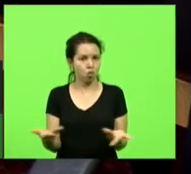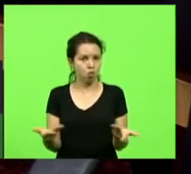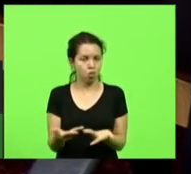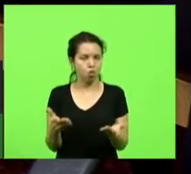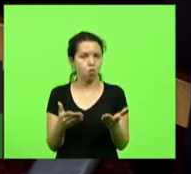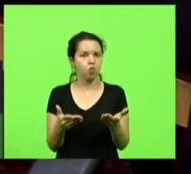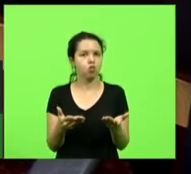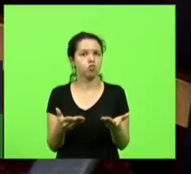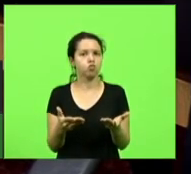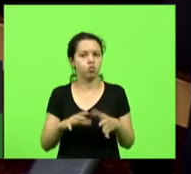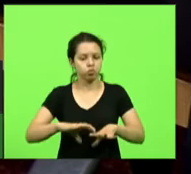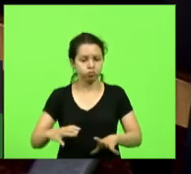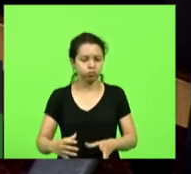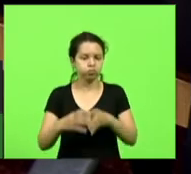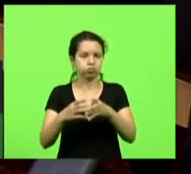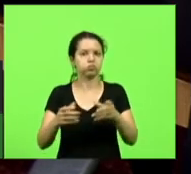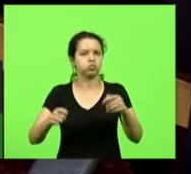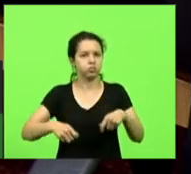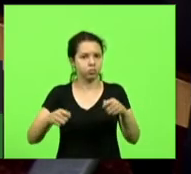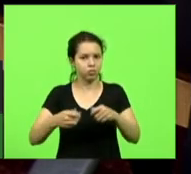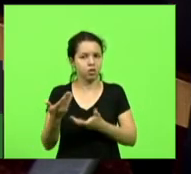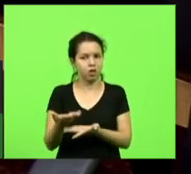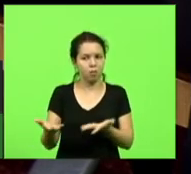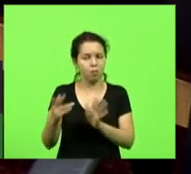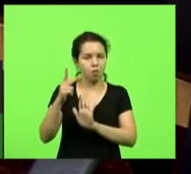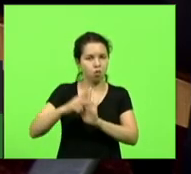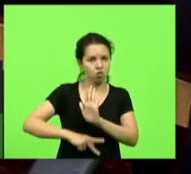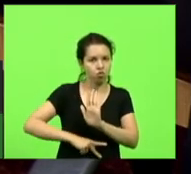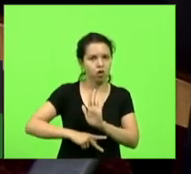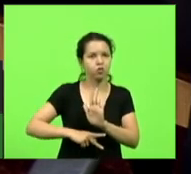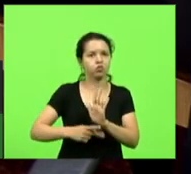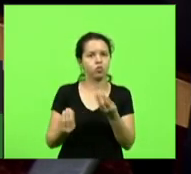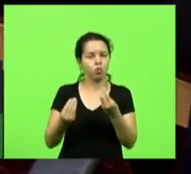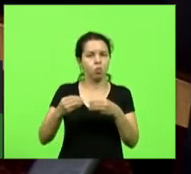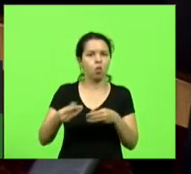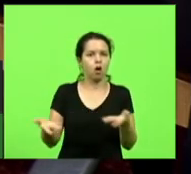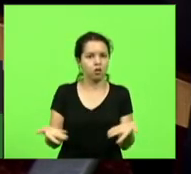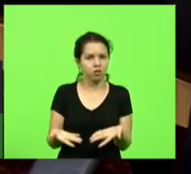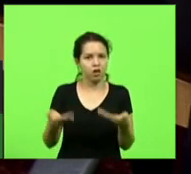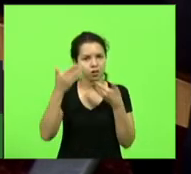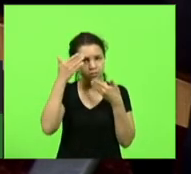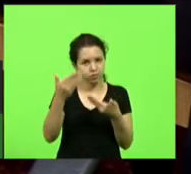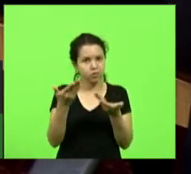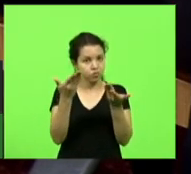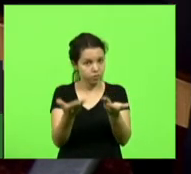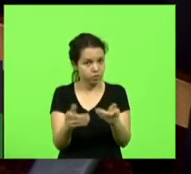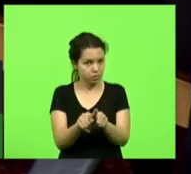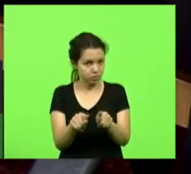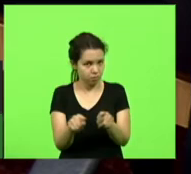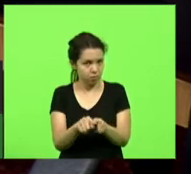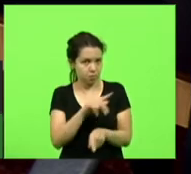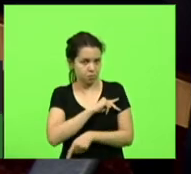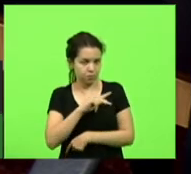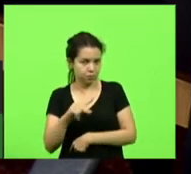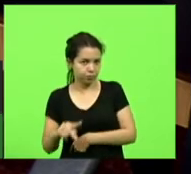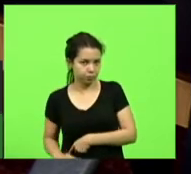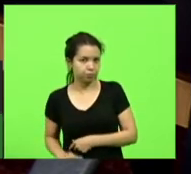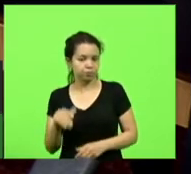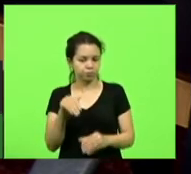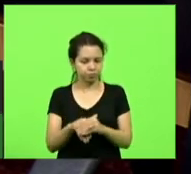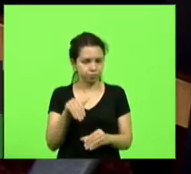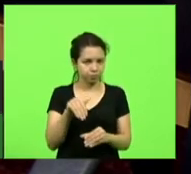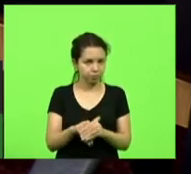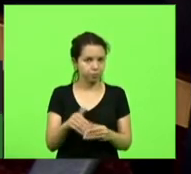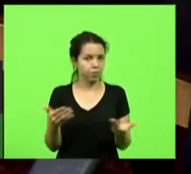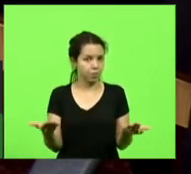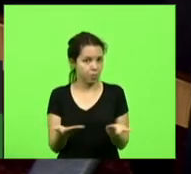mutirão, permitiram que esse projeto pudesse ter sido colocado aqui. Quero agradecer ao senhor também, presidente, por colocar em votação. Nós estamos